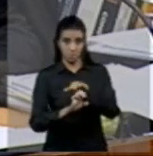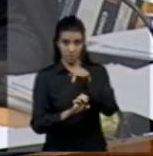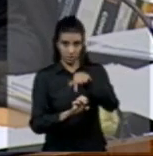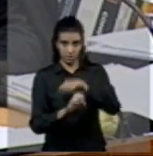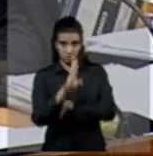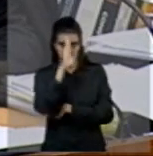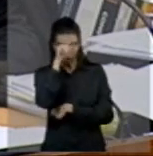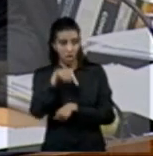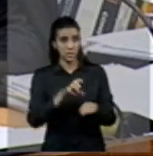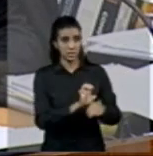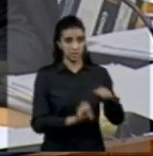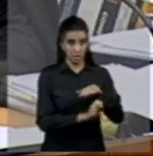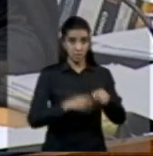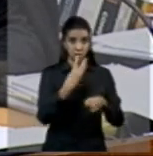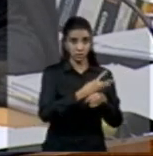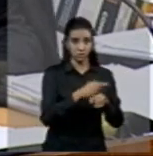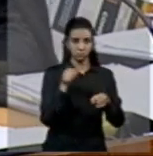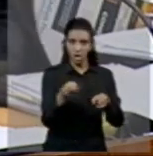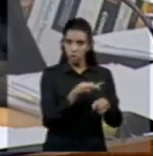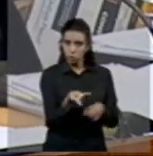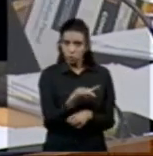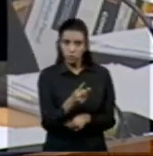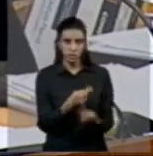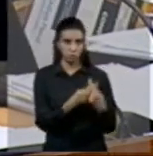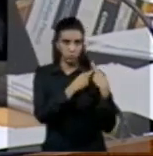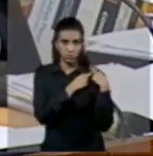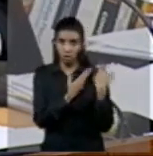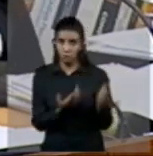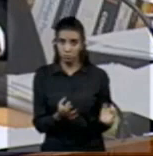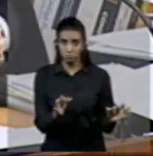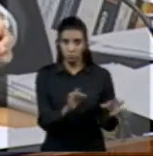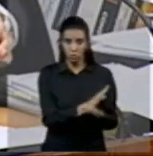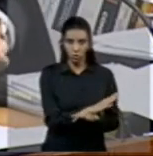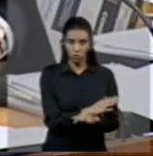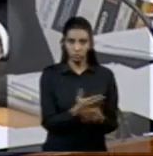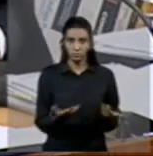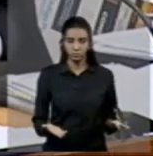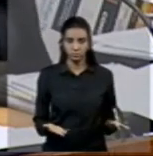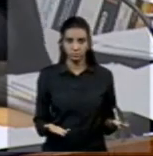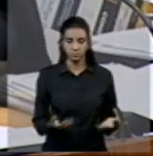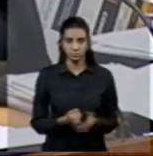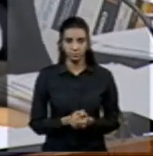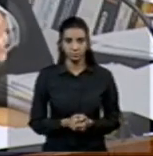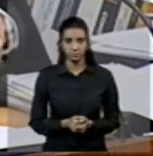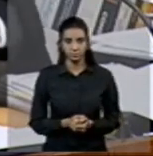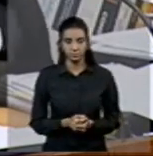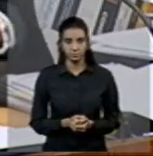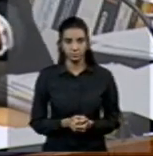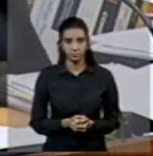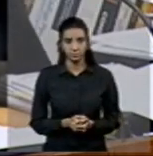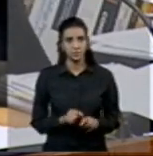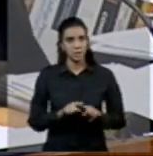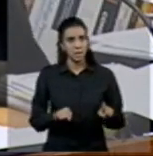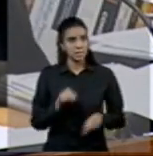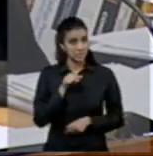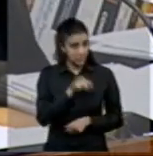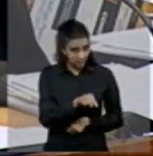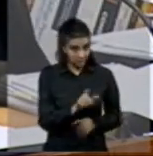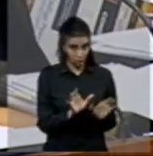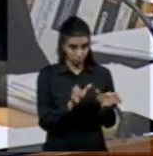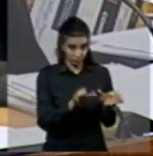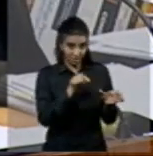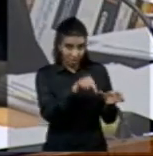empresa tomadora de serviço. Não é possível responsabilizar ou comparar